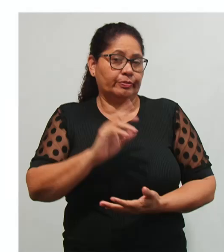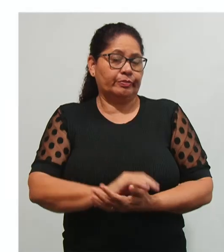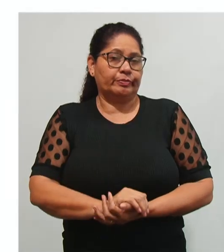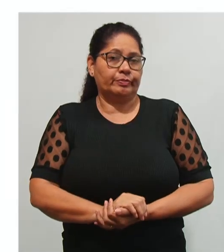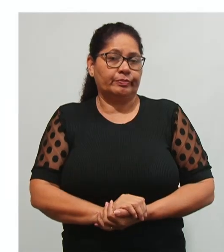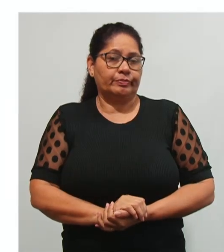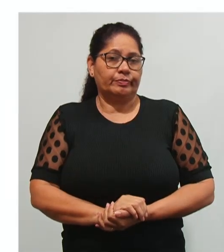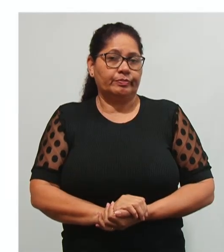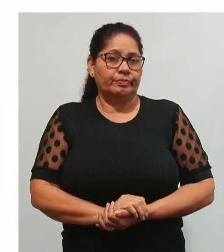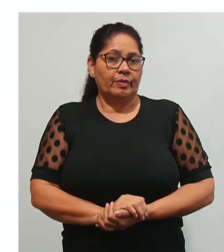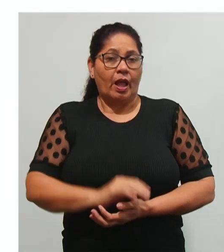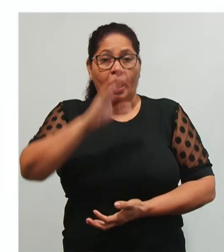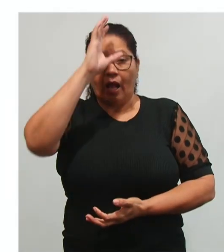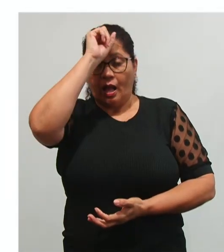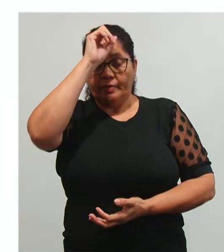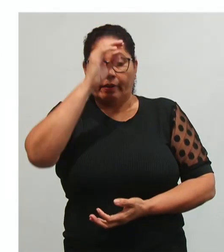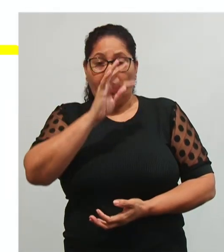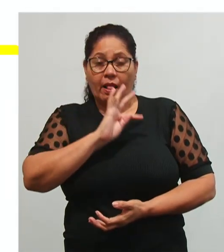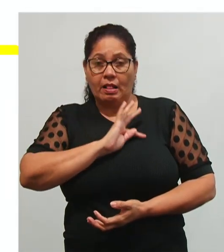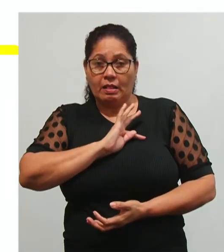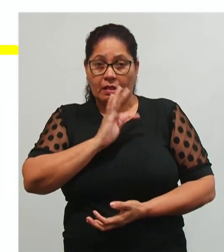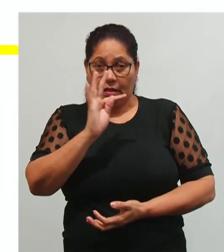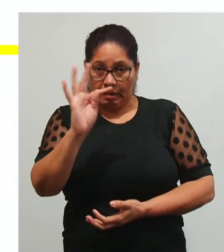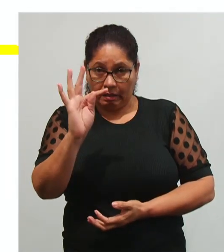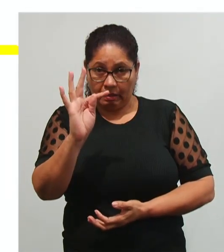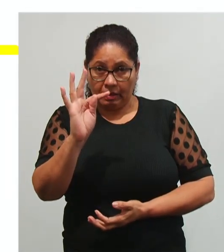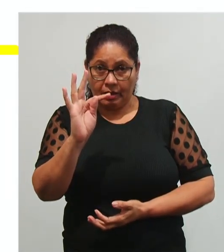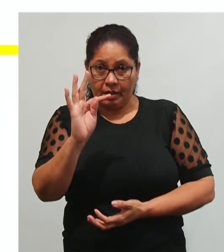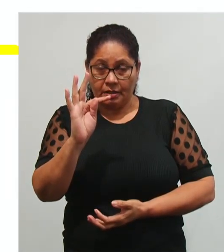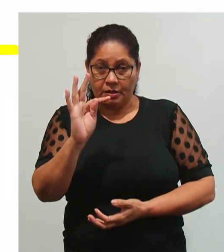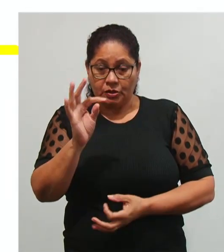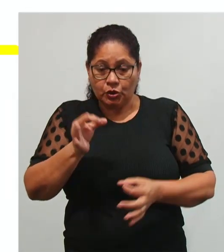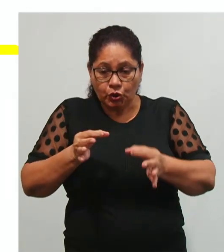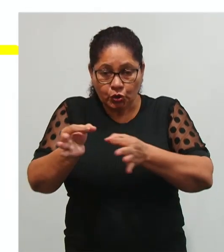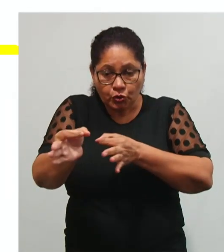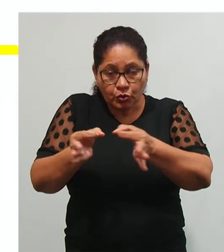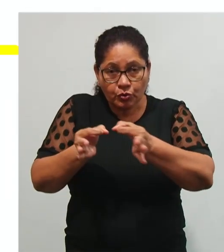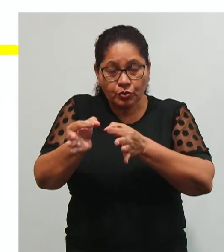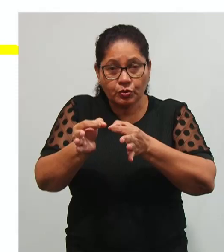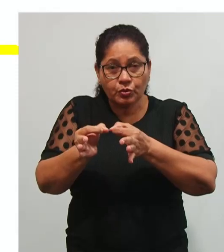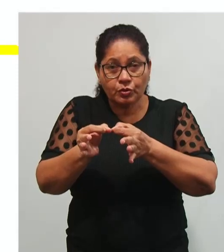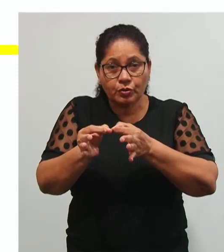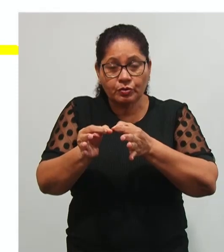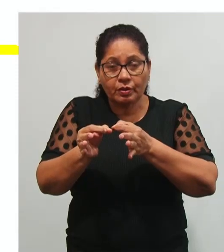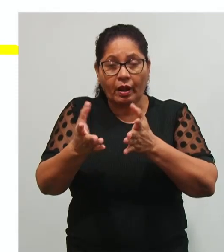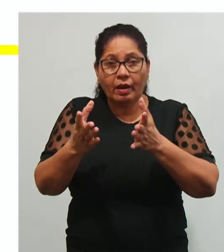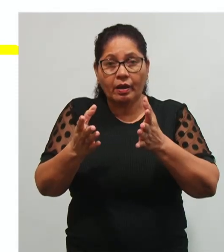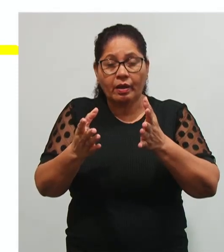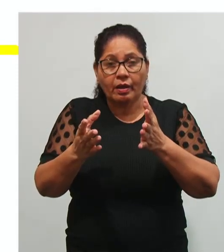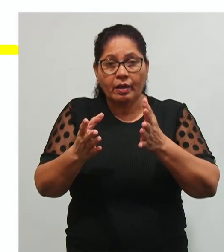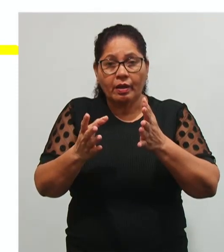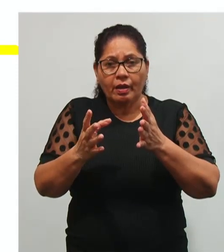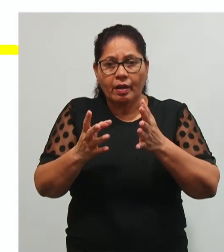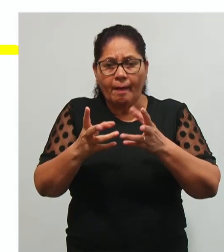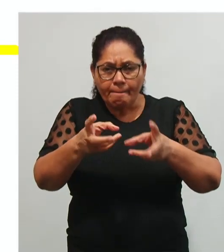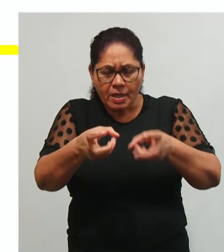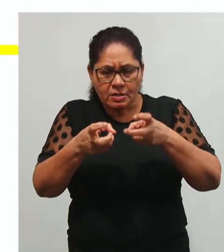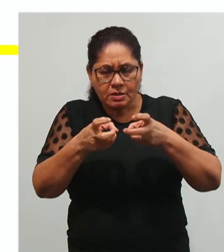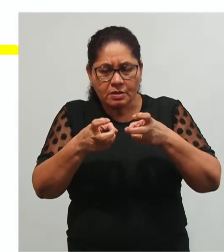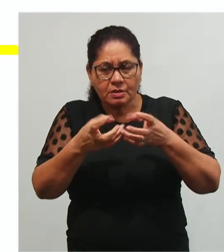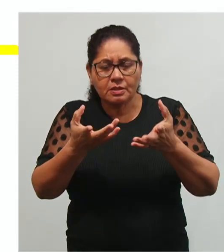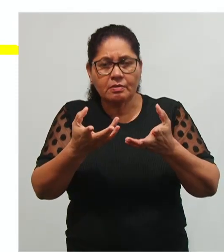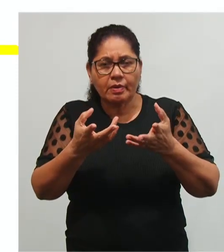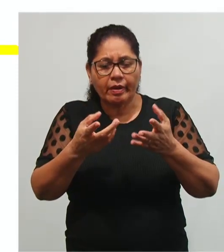recorte. Aprender técnicas de elaboração, identificação, priorização